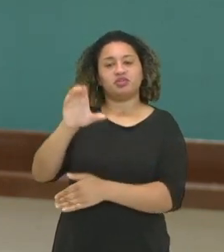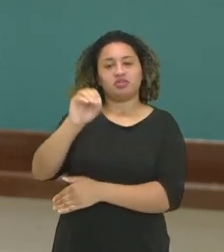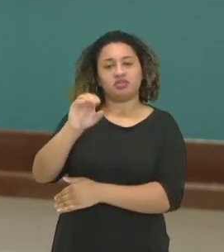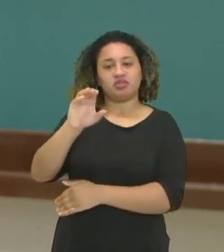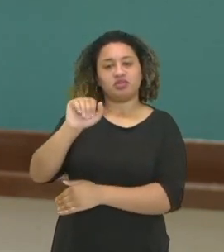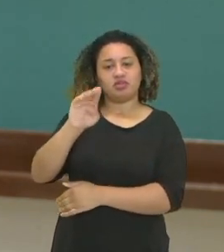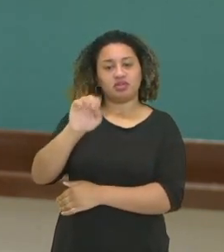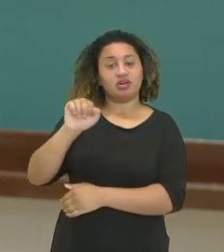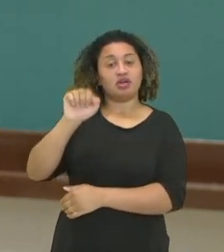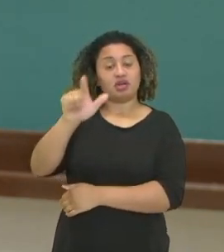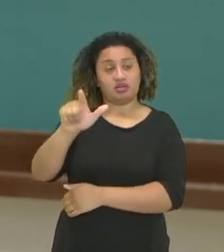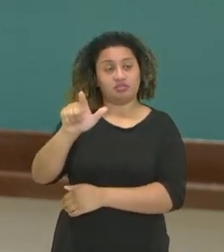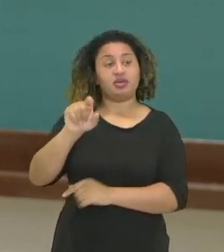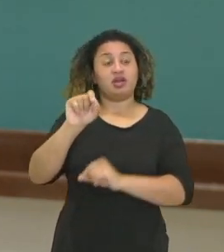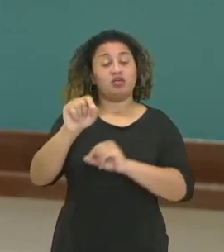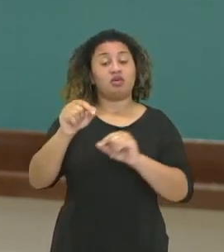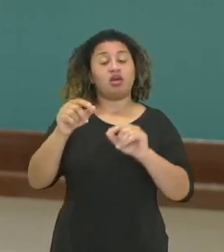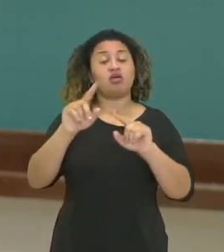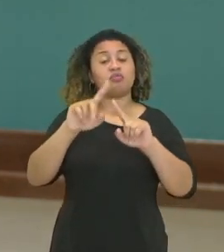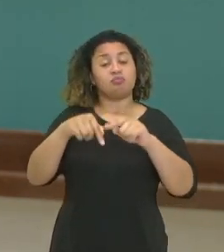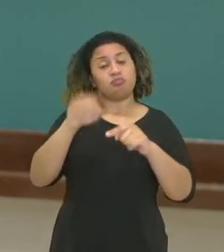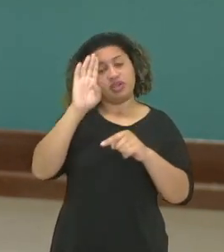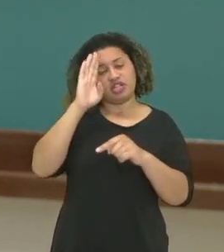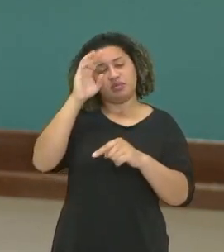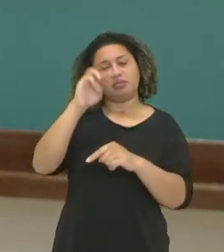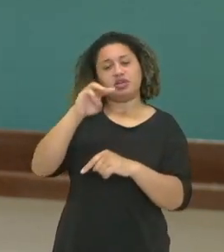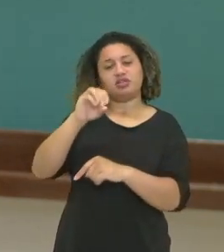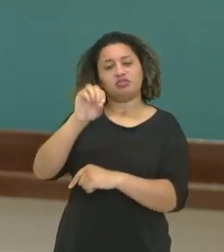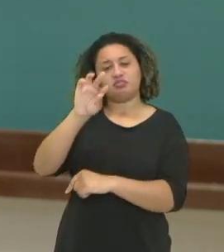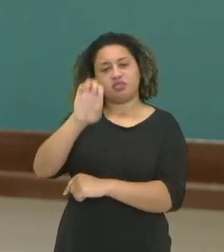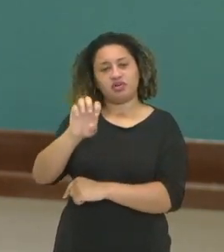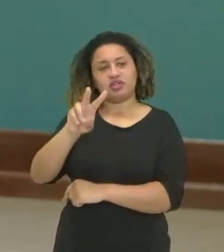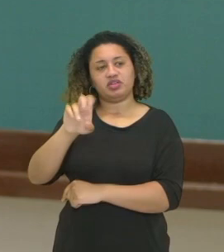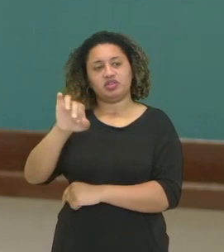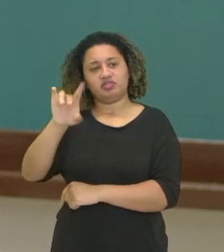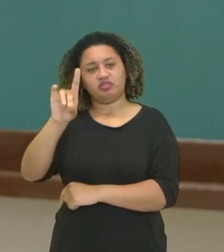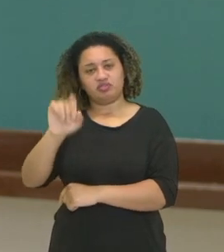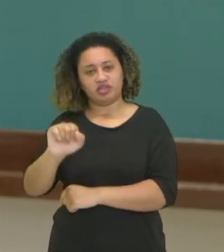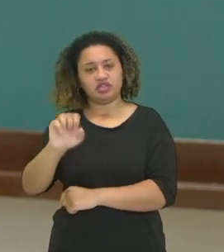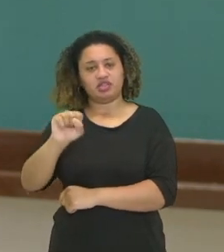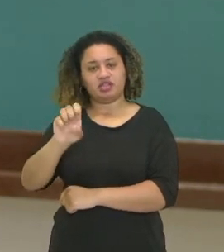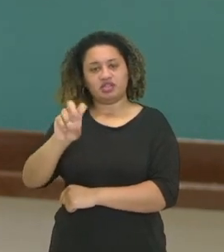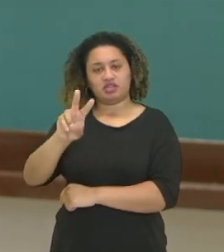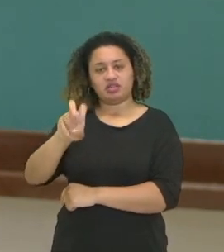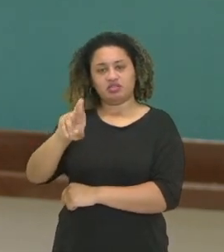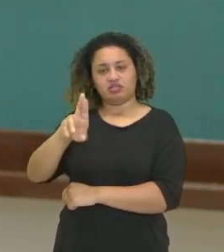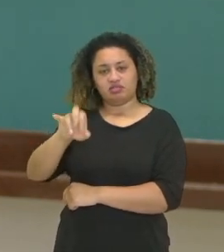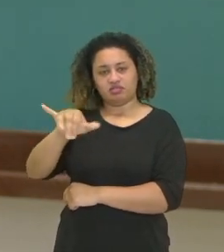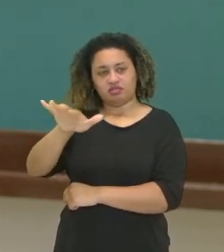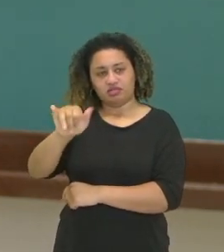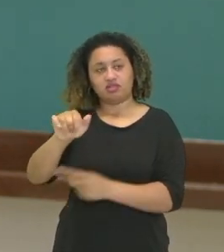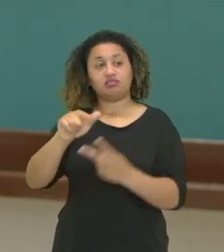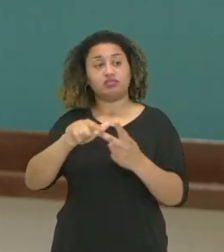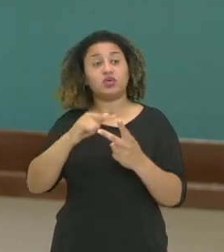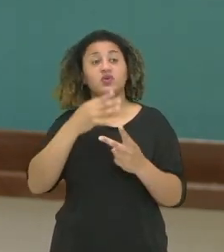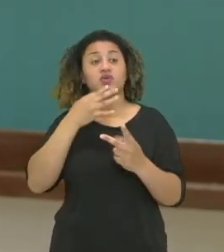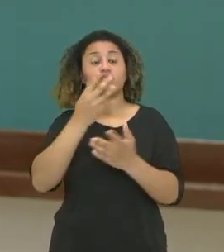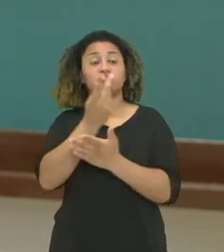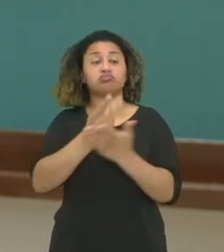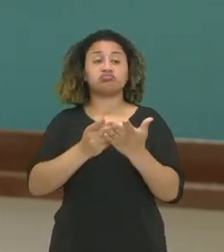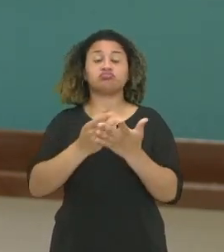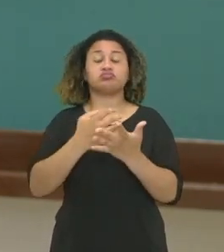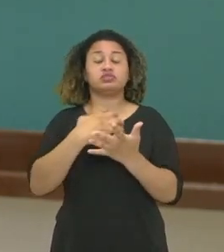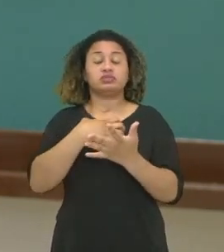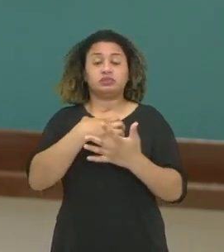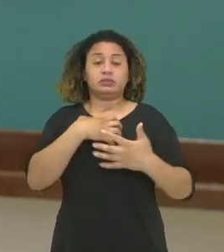se notabilizou pelo Morte e Vida Severina, dentre outros. Conhecemos o poema dramático e reconhecemos